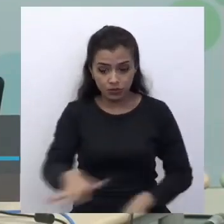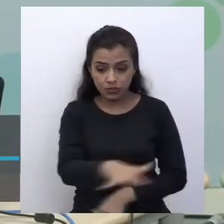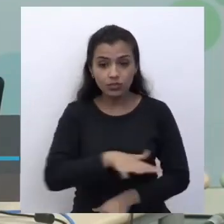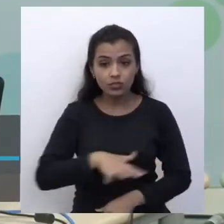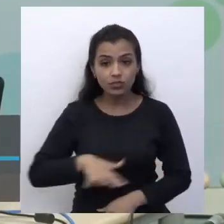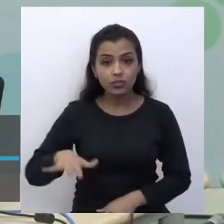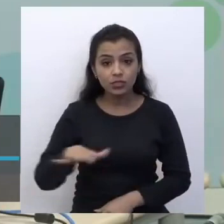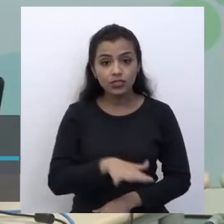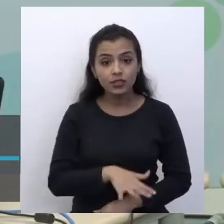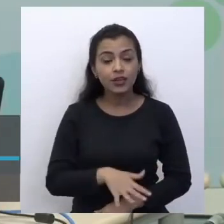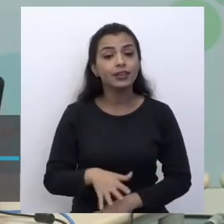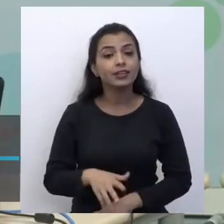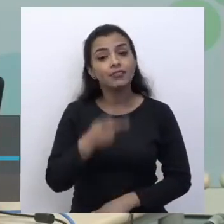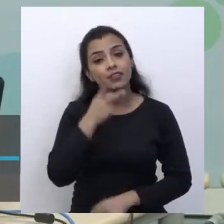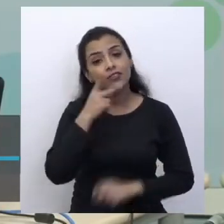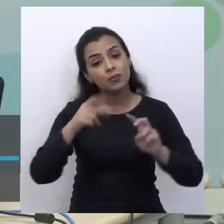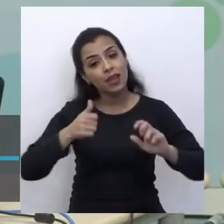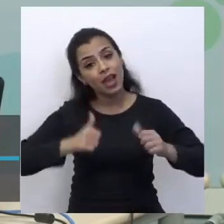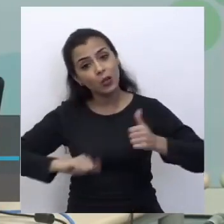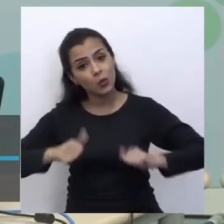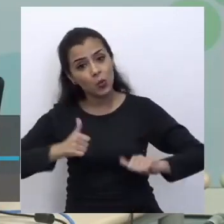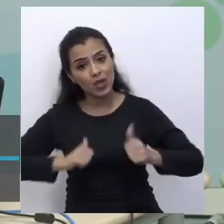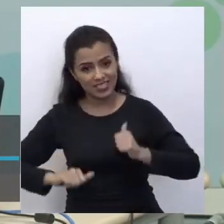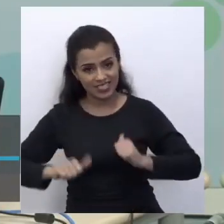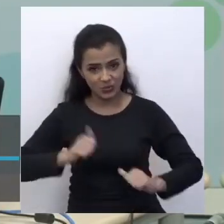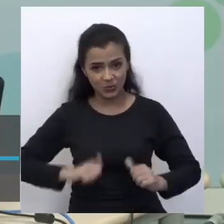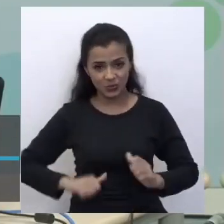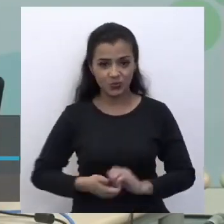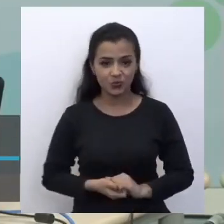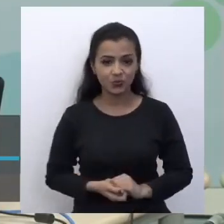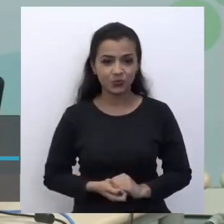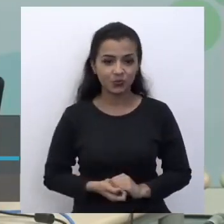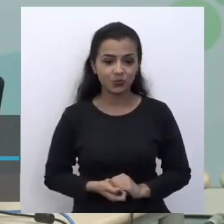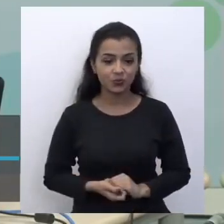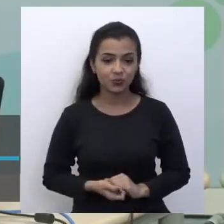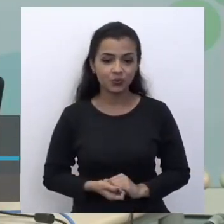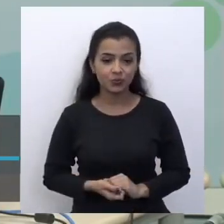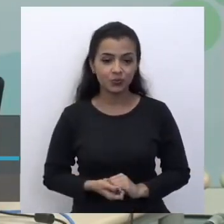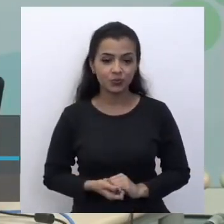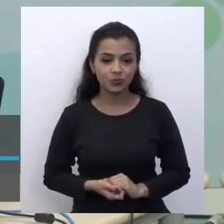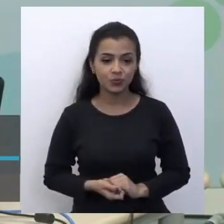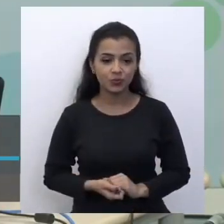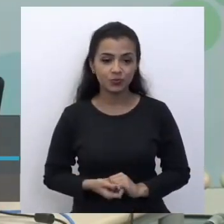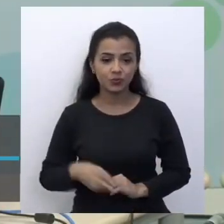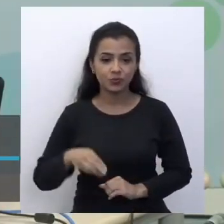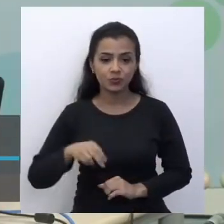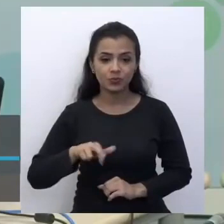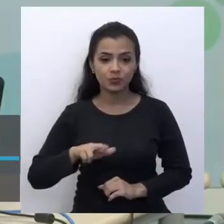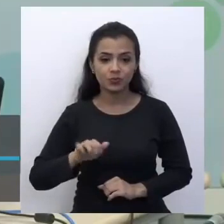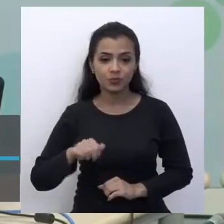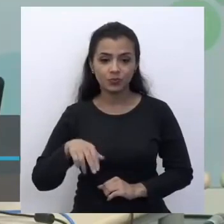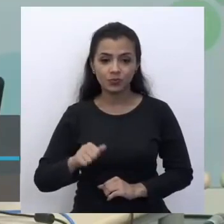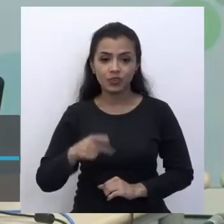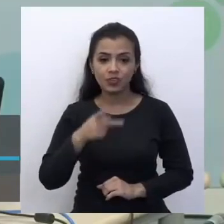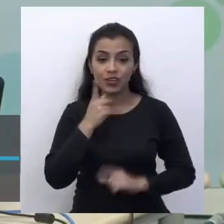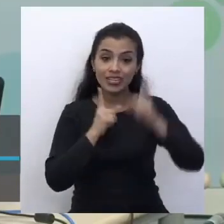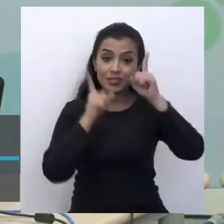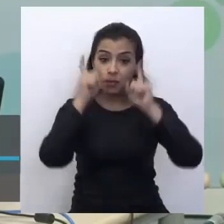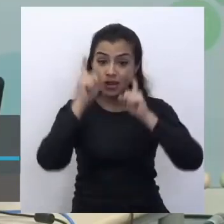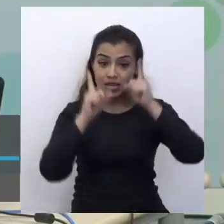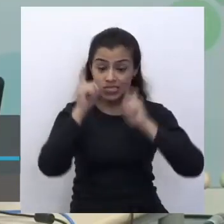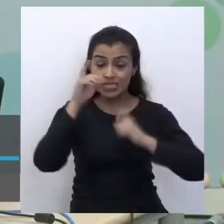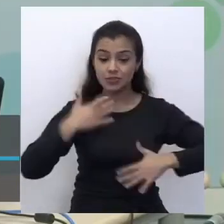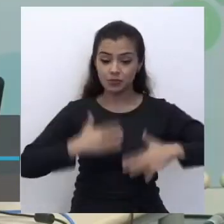são a atuação na hora de sua própria fala. A Mariana cita os gestos, expressões faciais, cenários